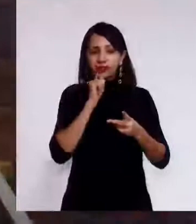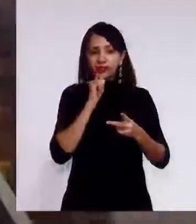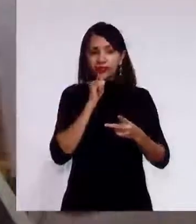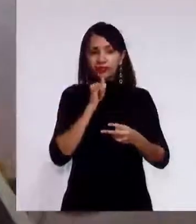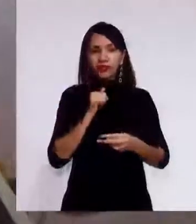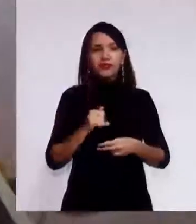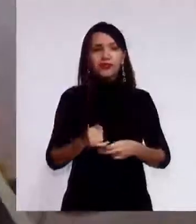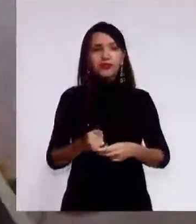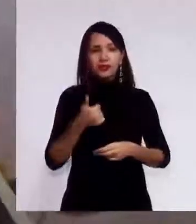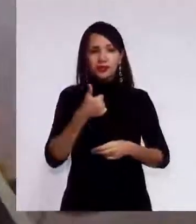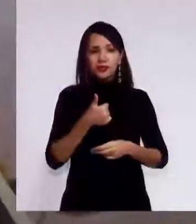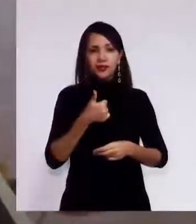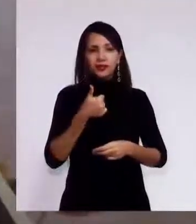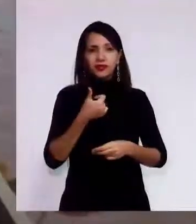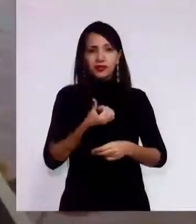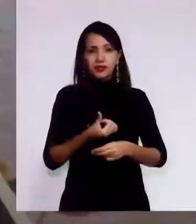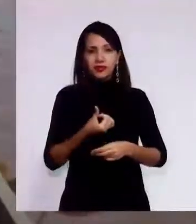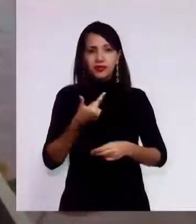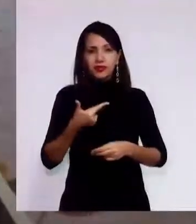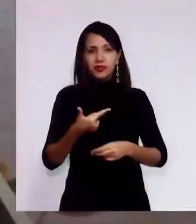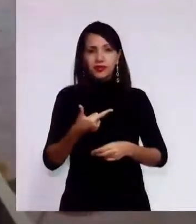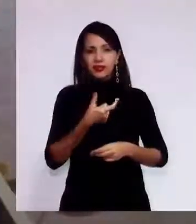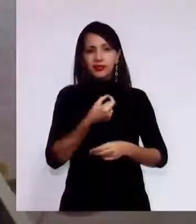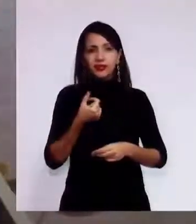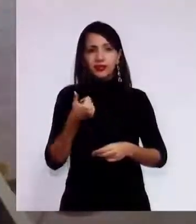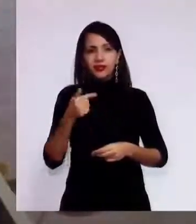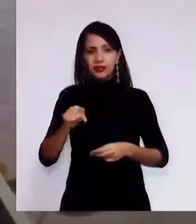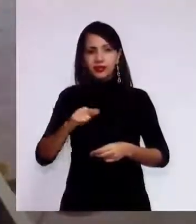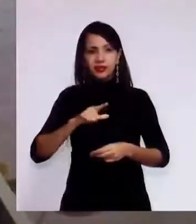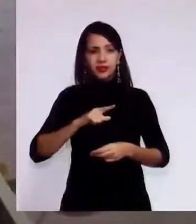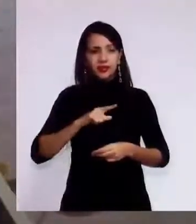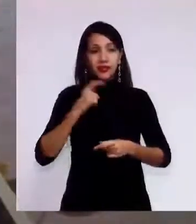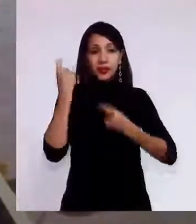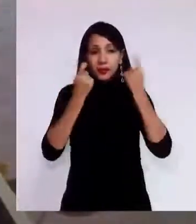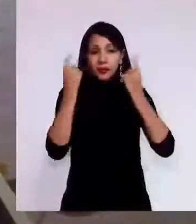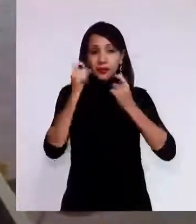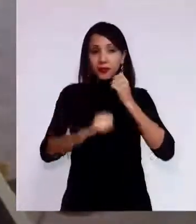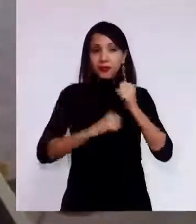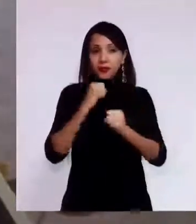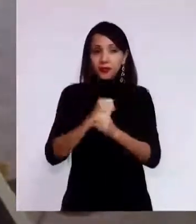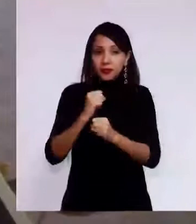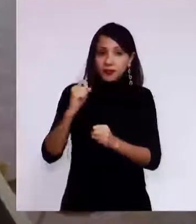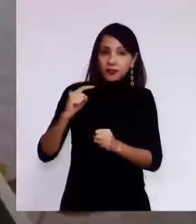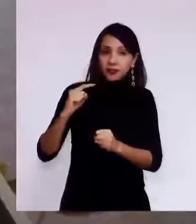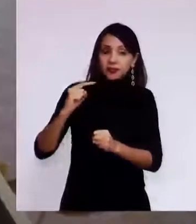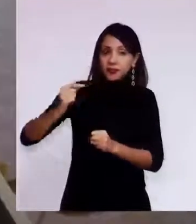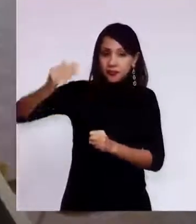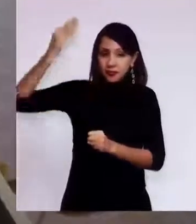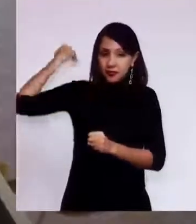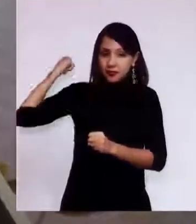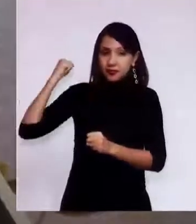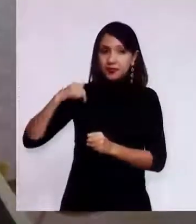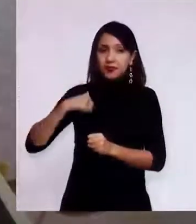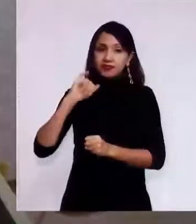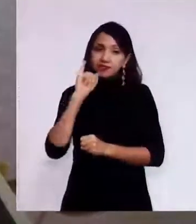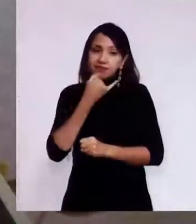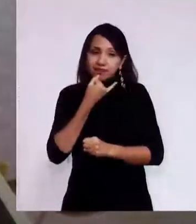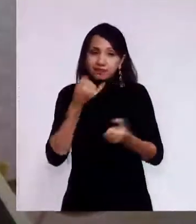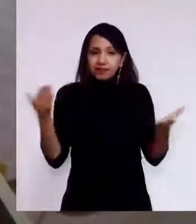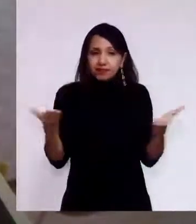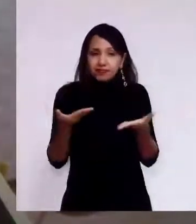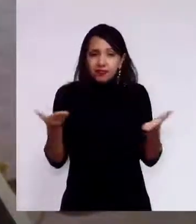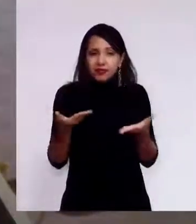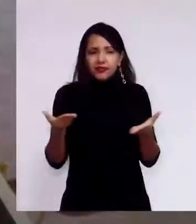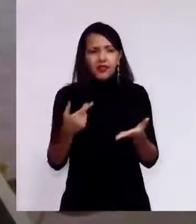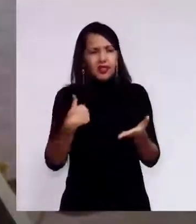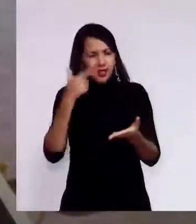162 de 2017. Minha única preocupação. No ano passado, infelizmente, agora, quem